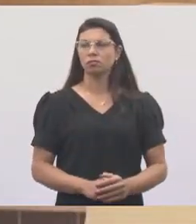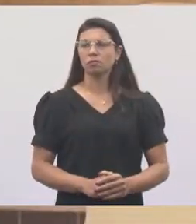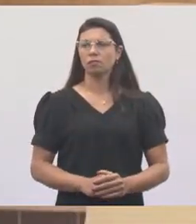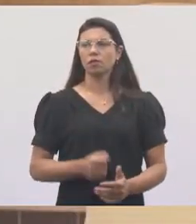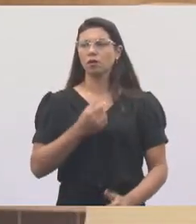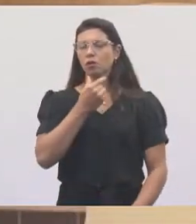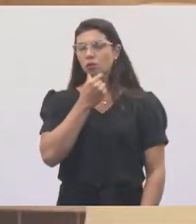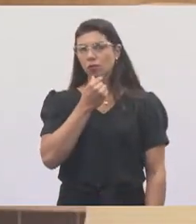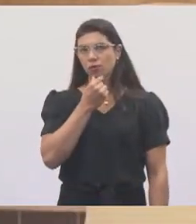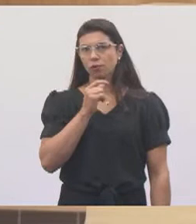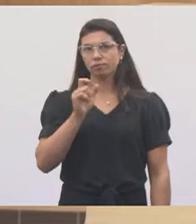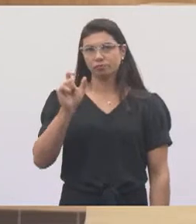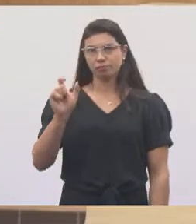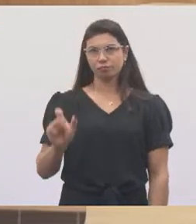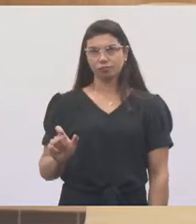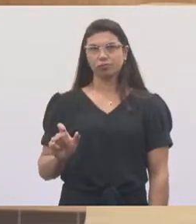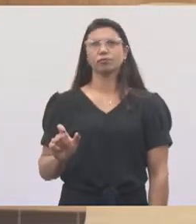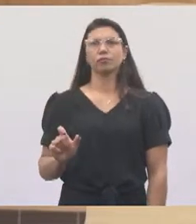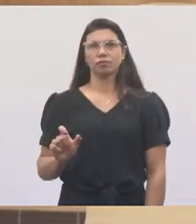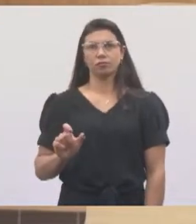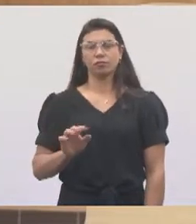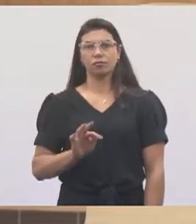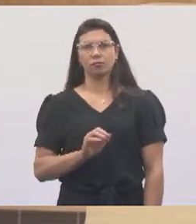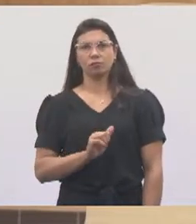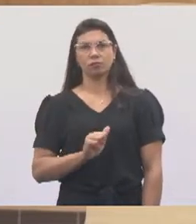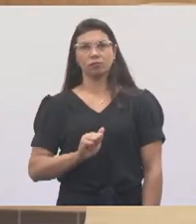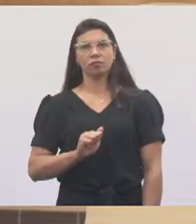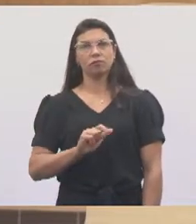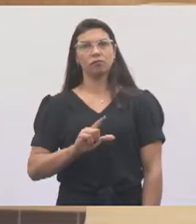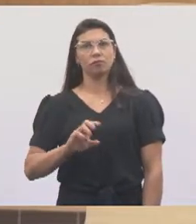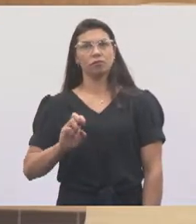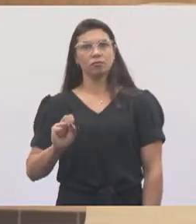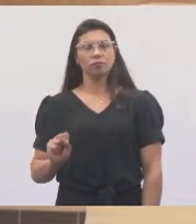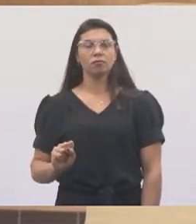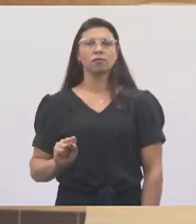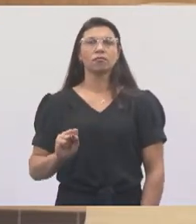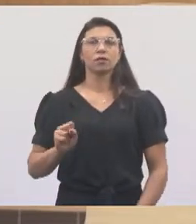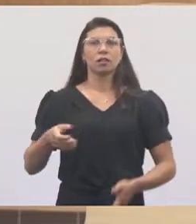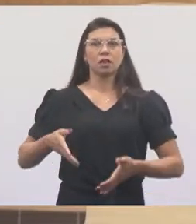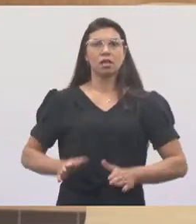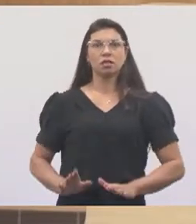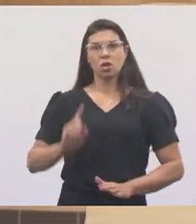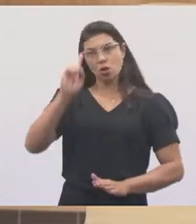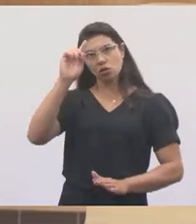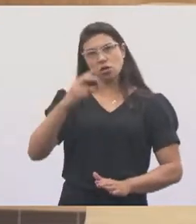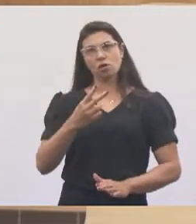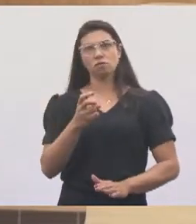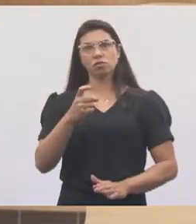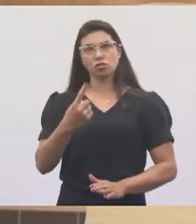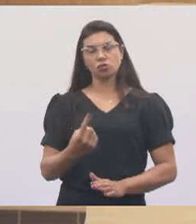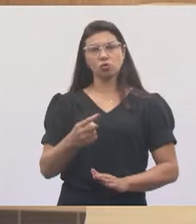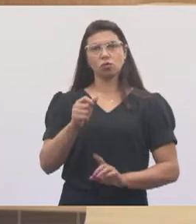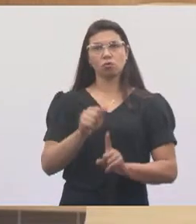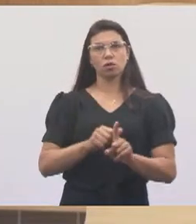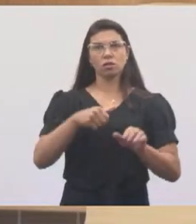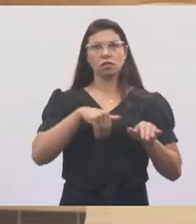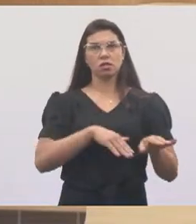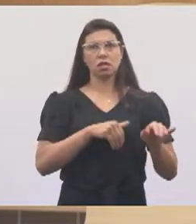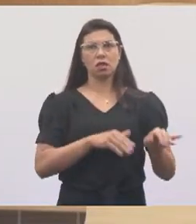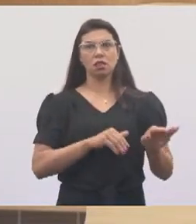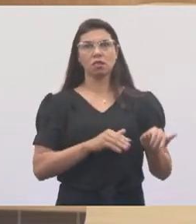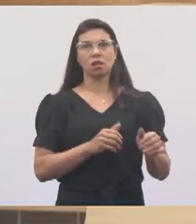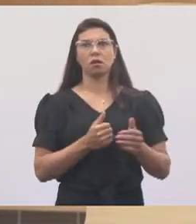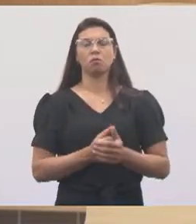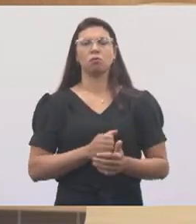senhor exemplar, que foi o Dr. Thales Prado Pinto. Ele nasceu no dia 21 de setembro de 1963, na cidade